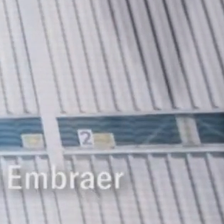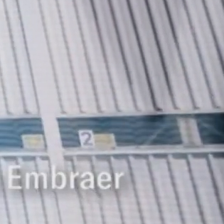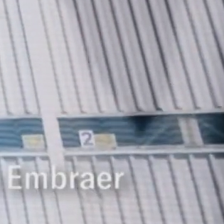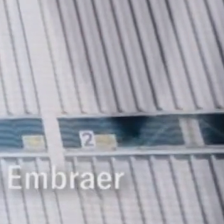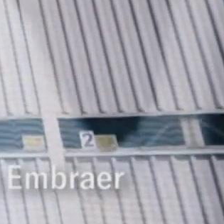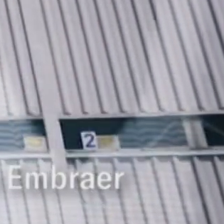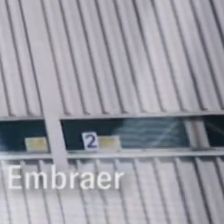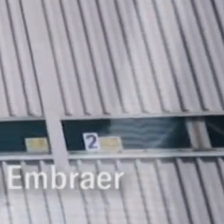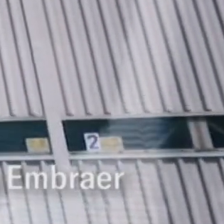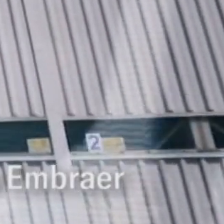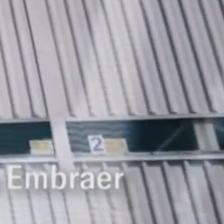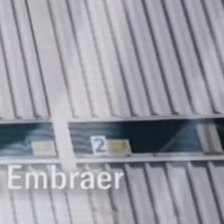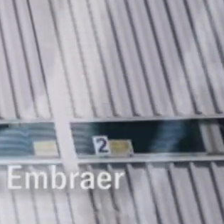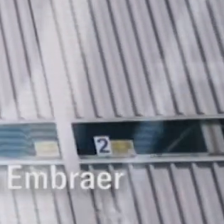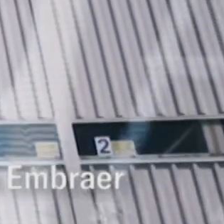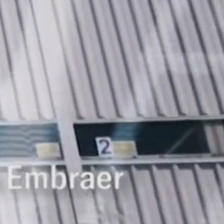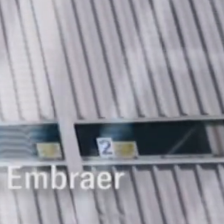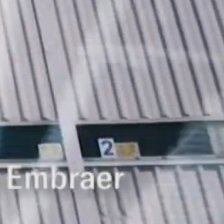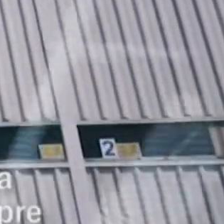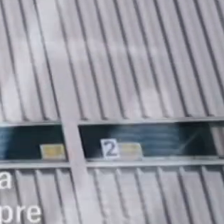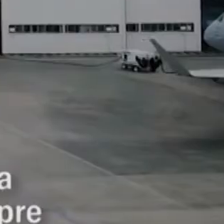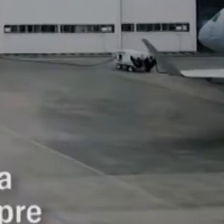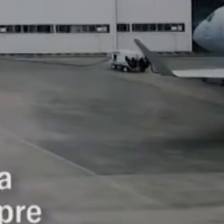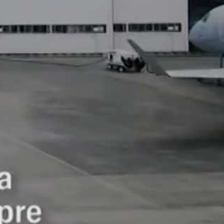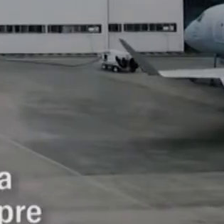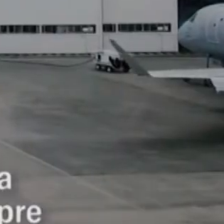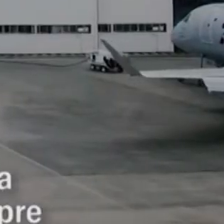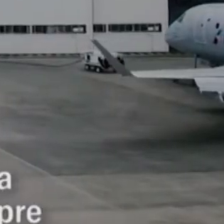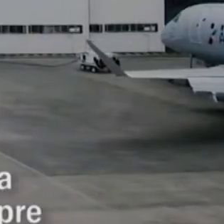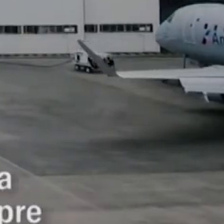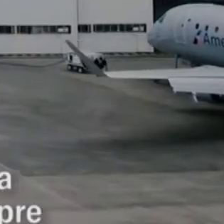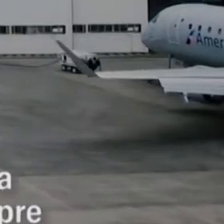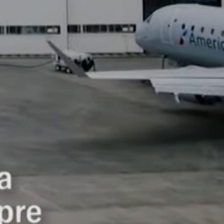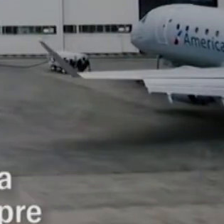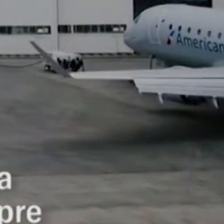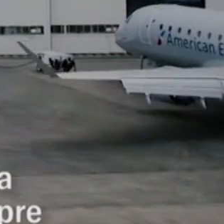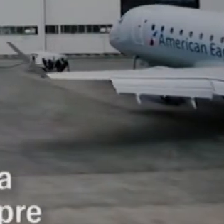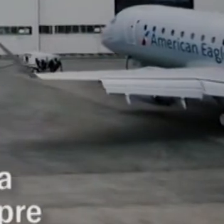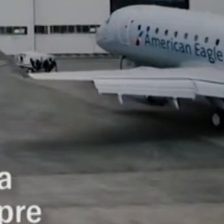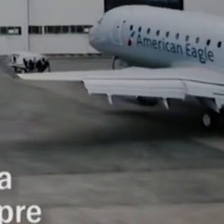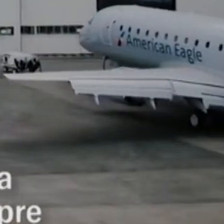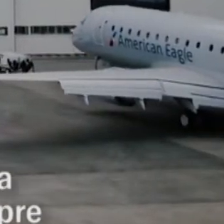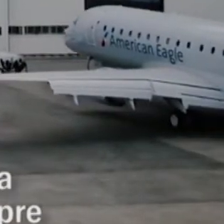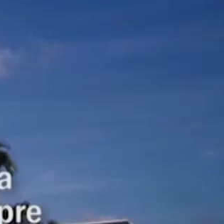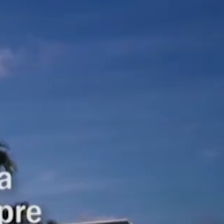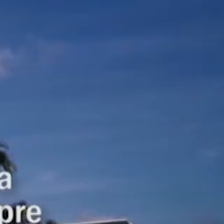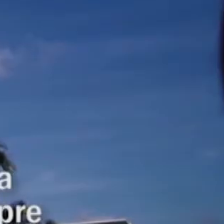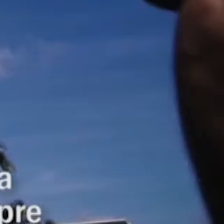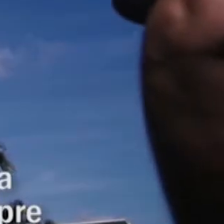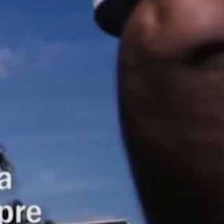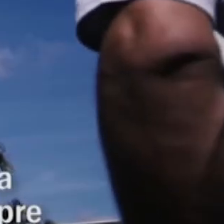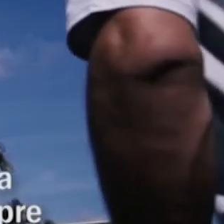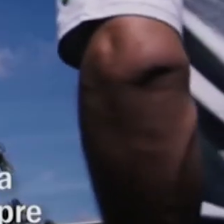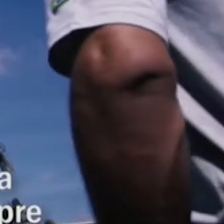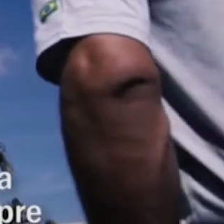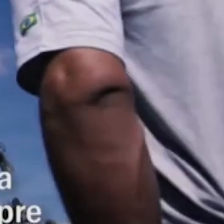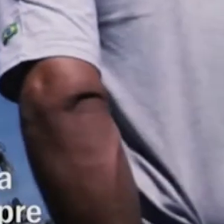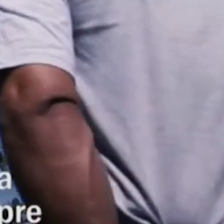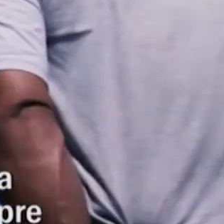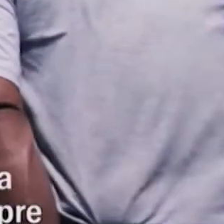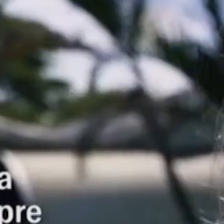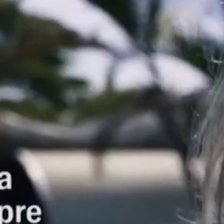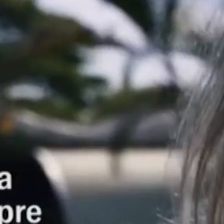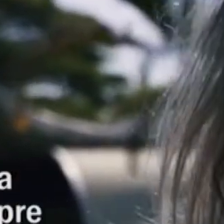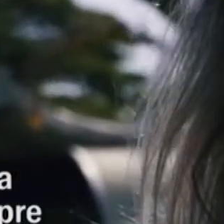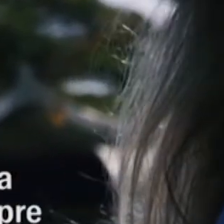Estamos vivendo momentos muito difíceis da Embraer, mas é necessário que nós mantenhamos sempre a chama da